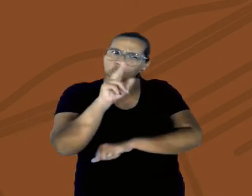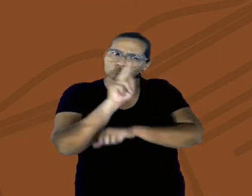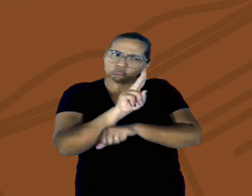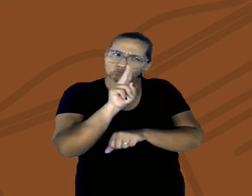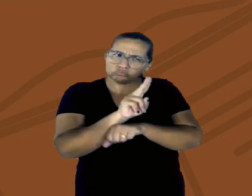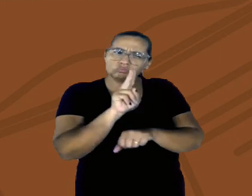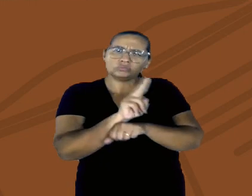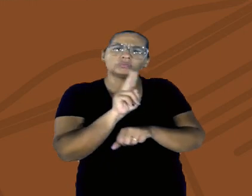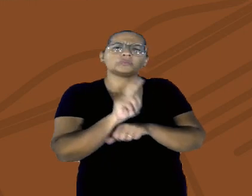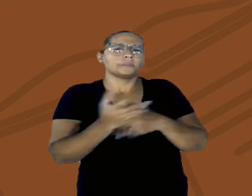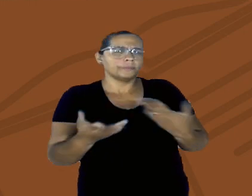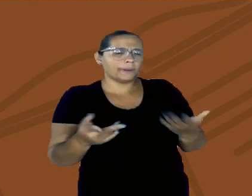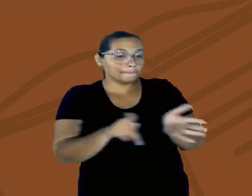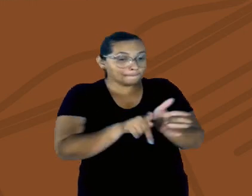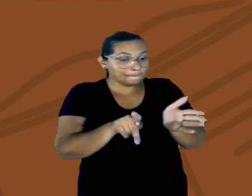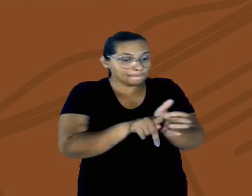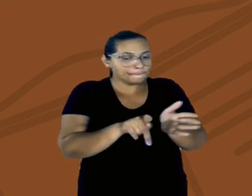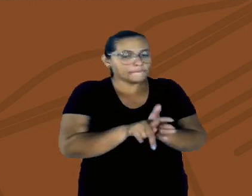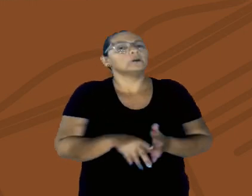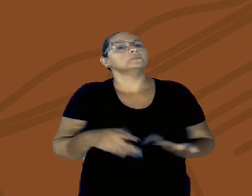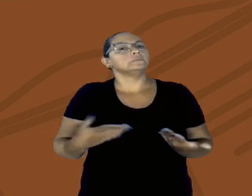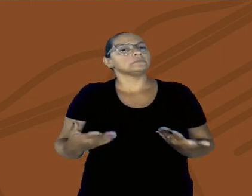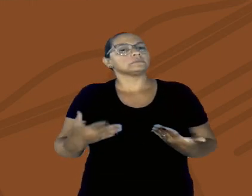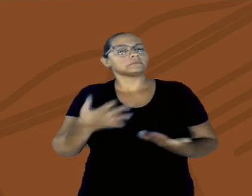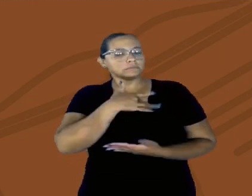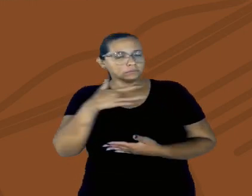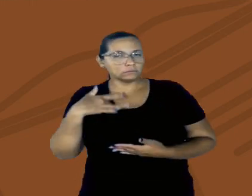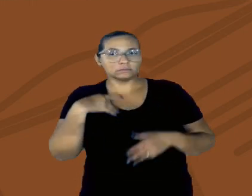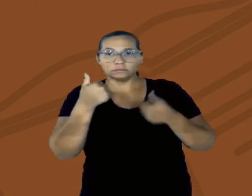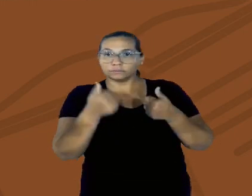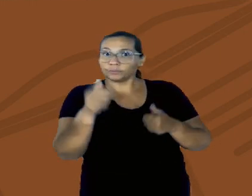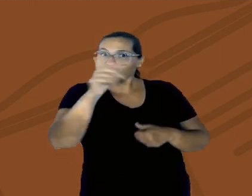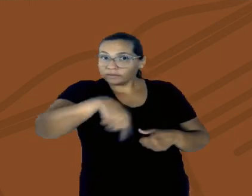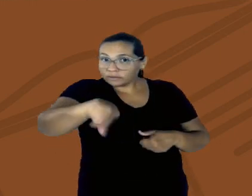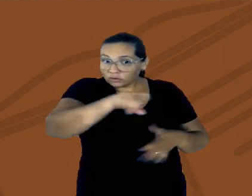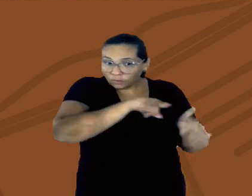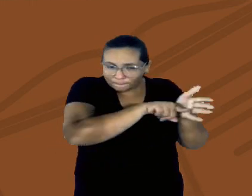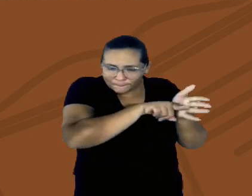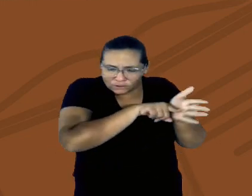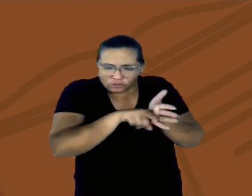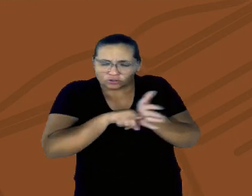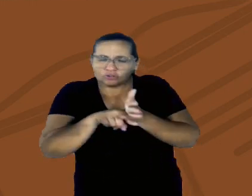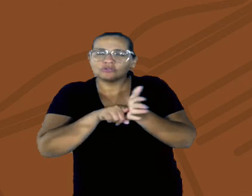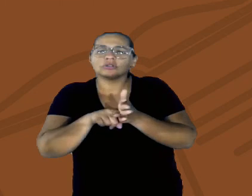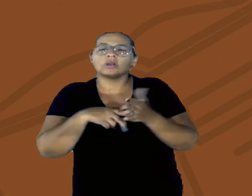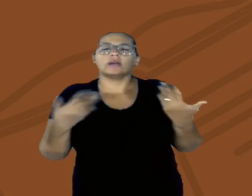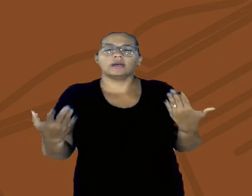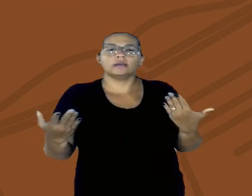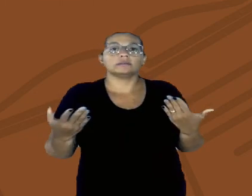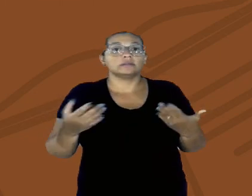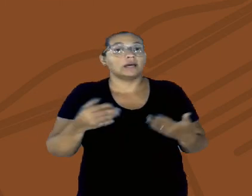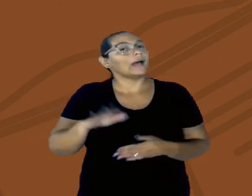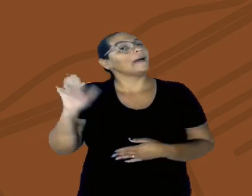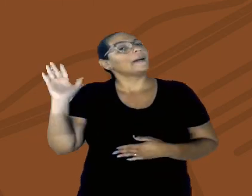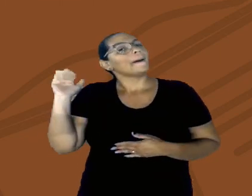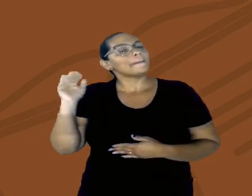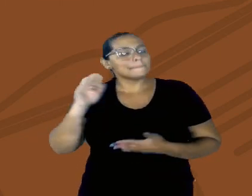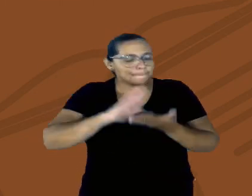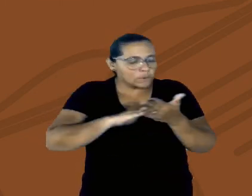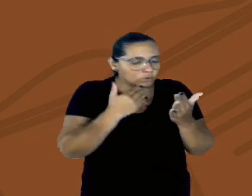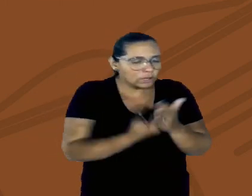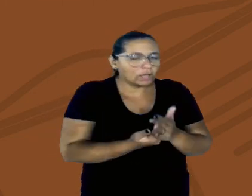atendimento especializado para crianças e adolescentes? Vamos pesquisar, vamos socializar com a gente? Na próxima aula, traremos